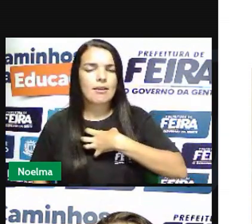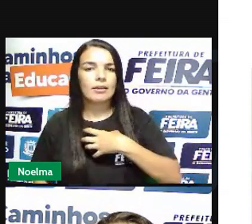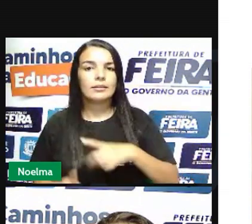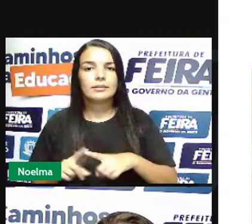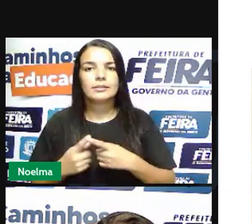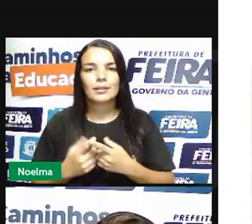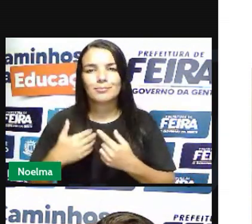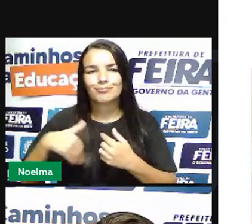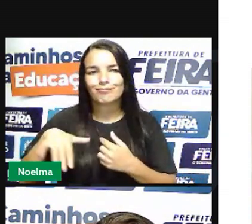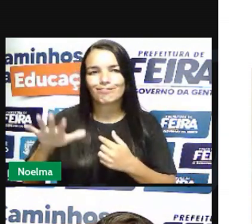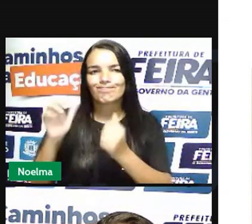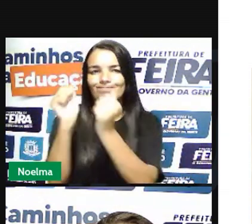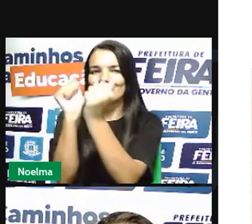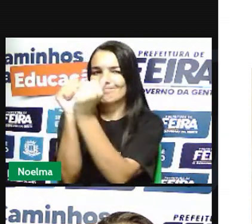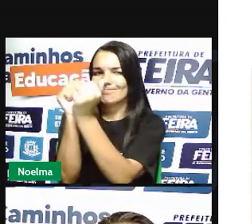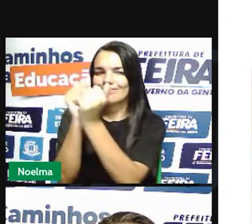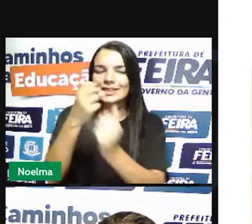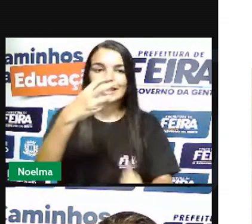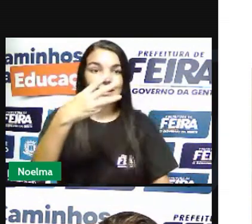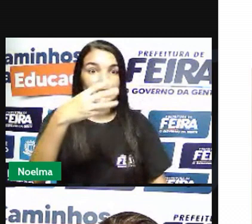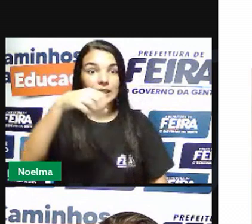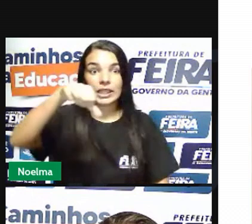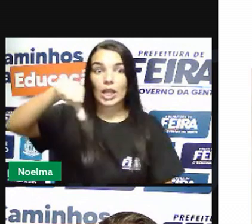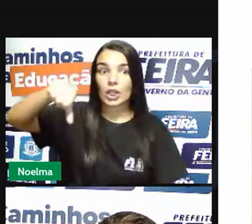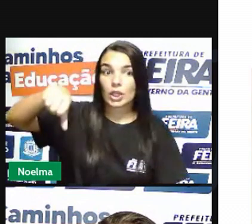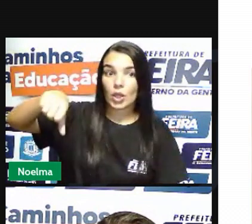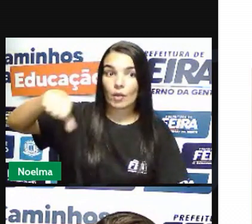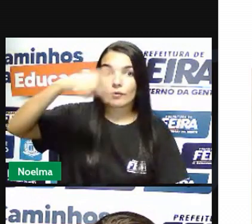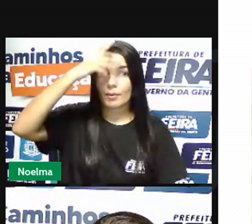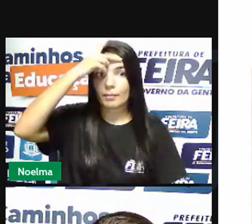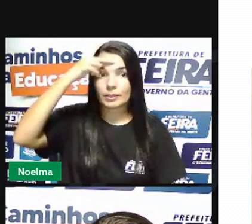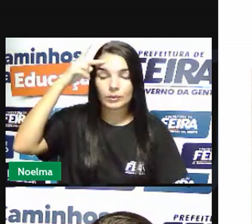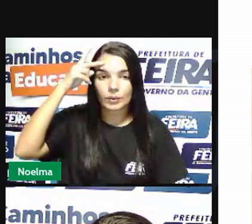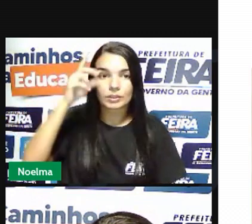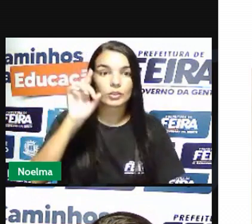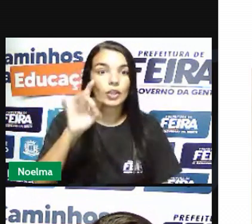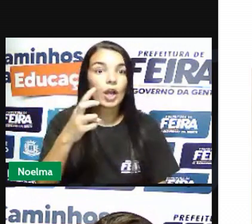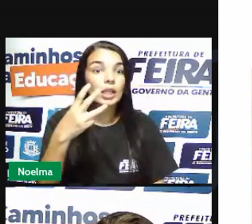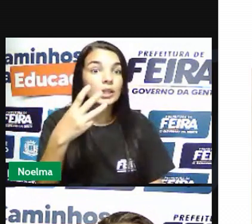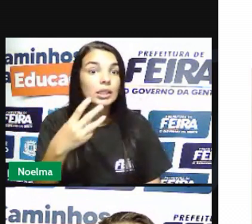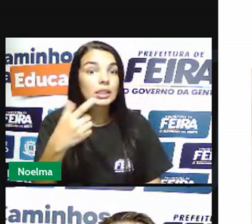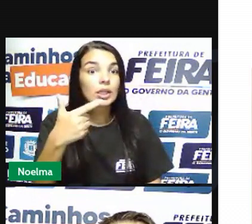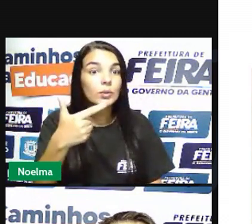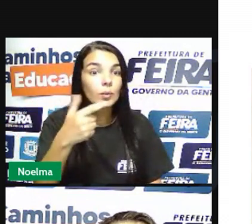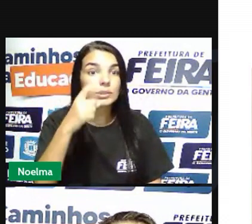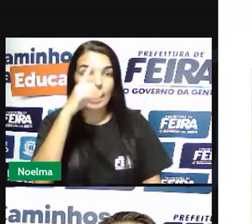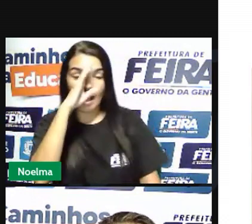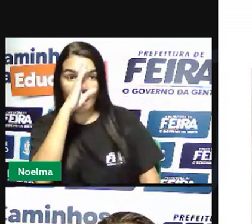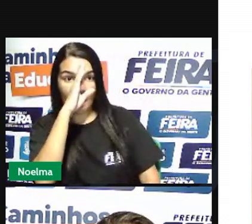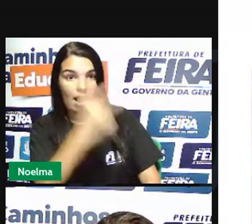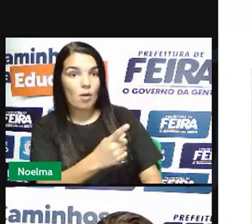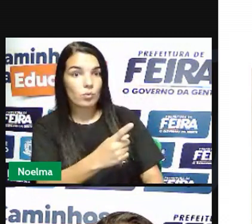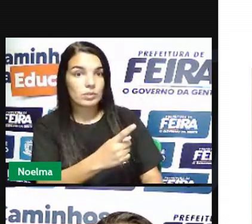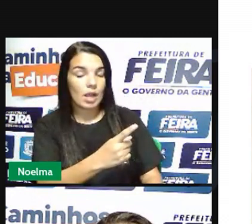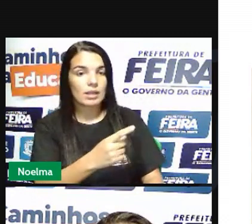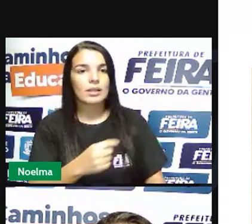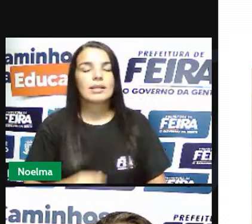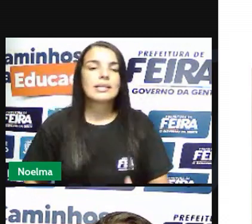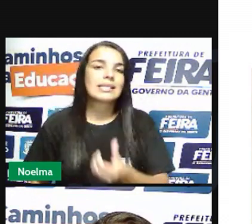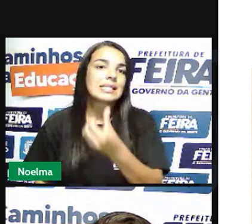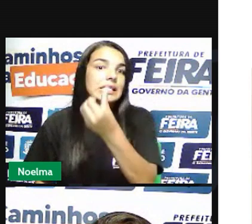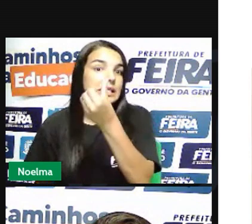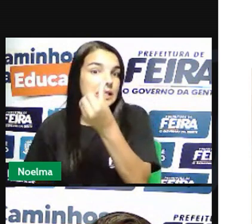Foram presas 39 pessoas, mas só 32 foram acusadas. 6 réus